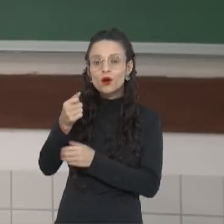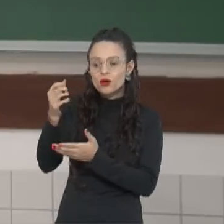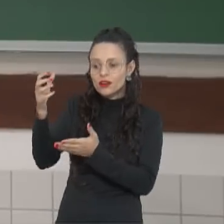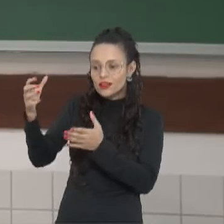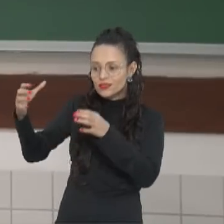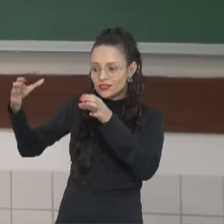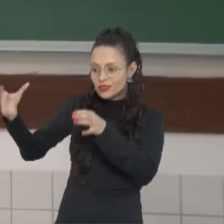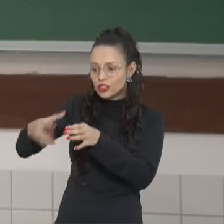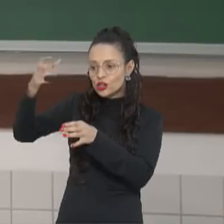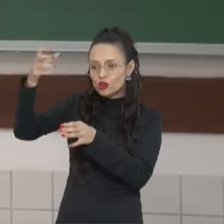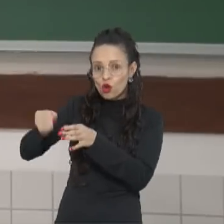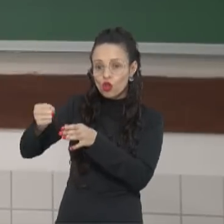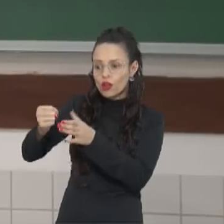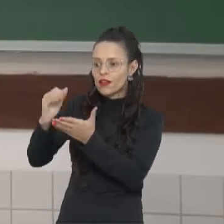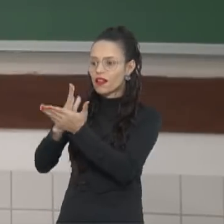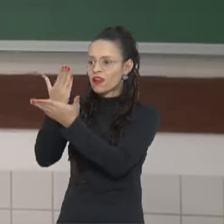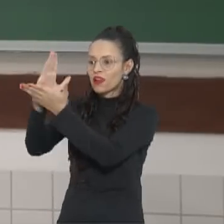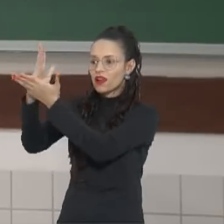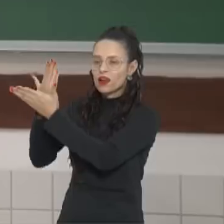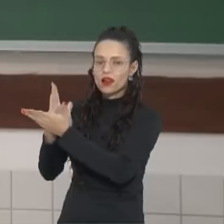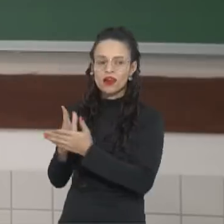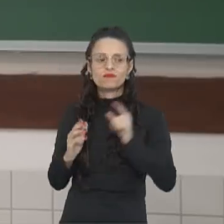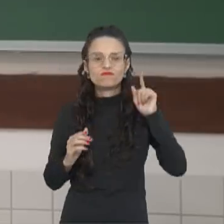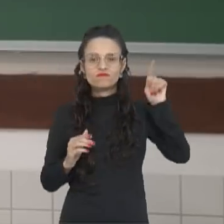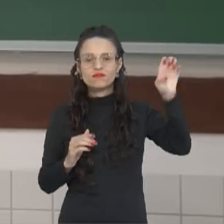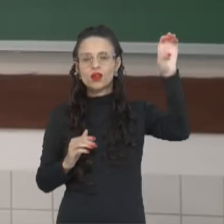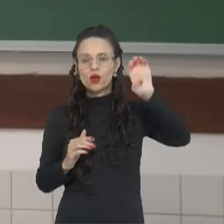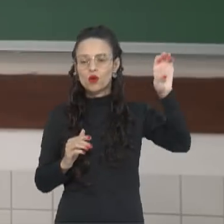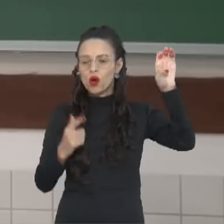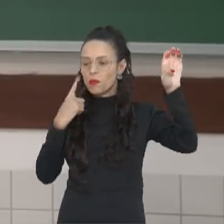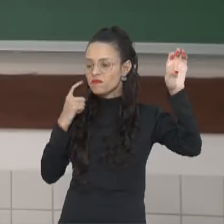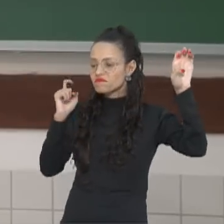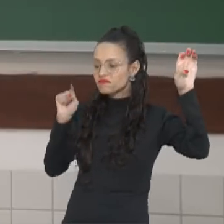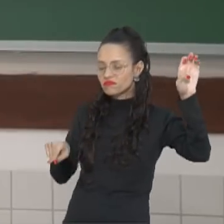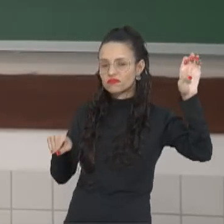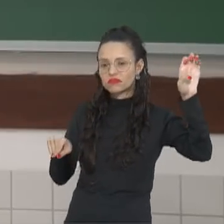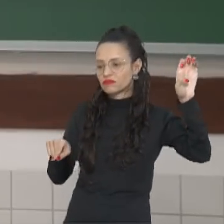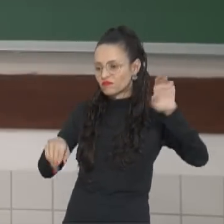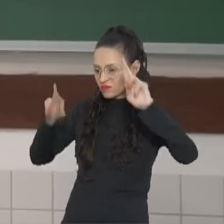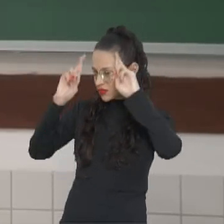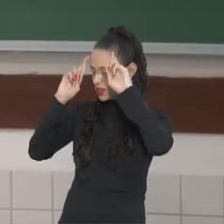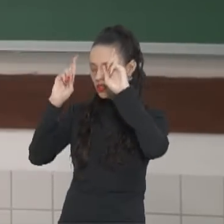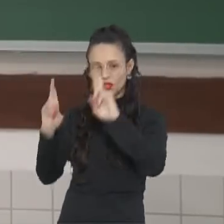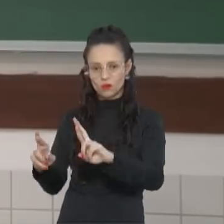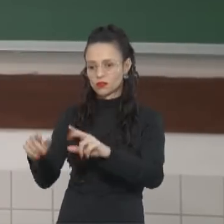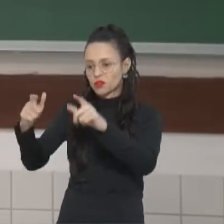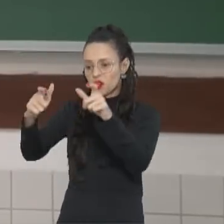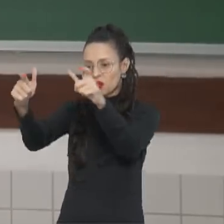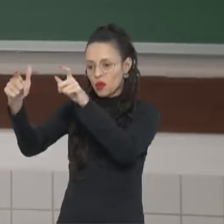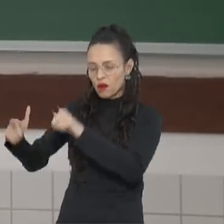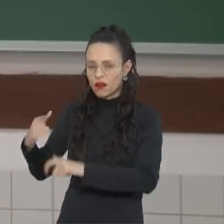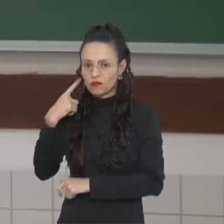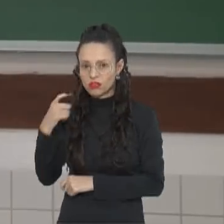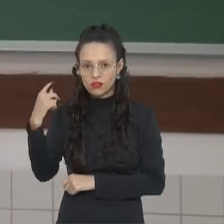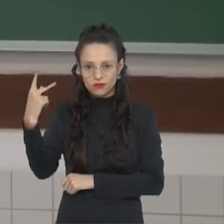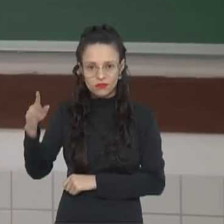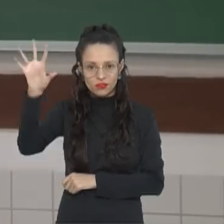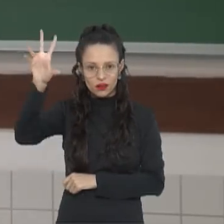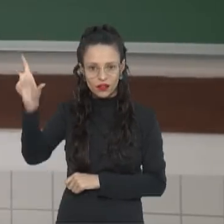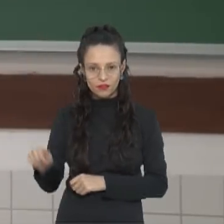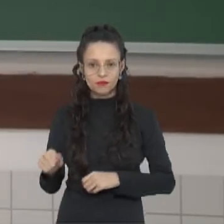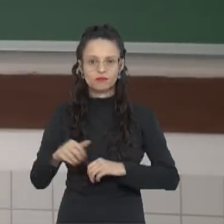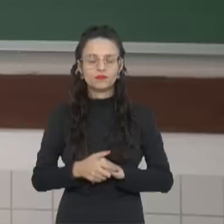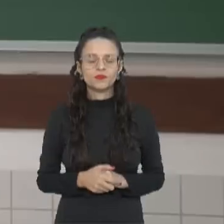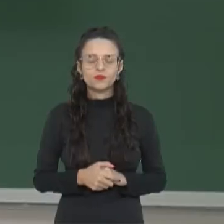segundo os interesses europeus, sem respeitar os interesses locais na África. E